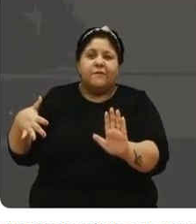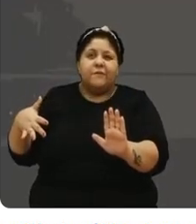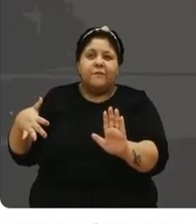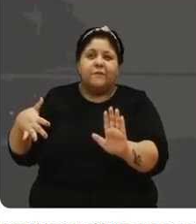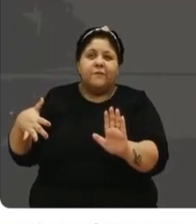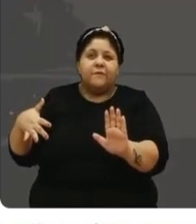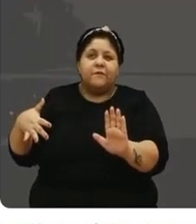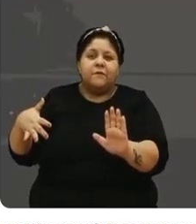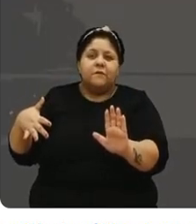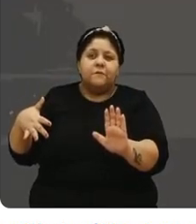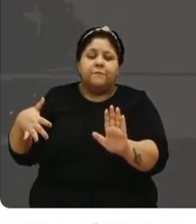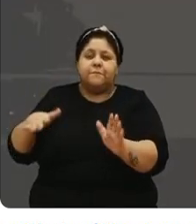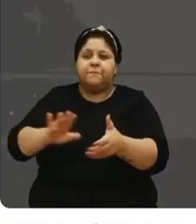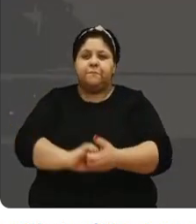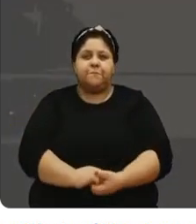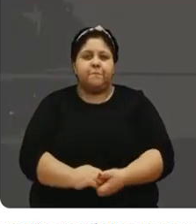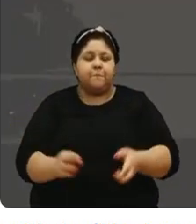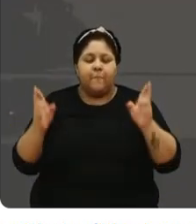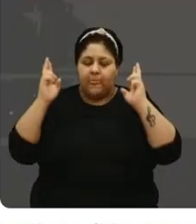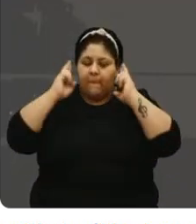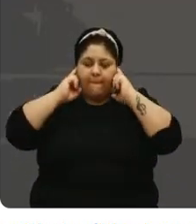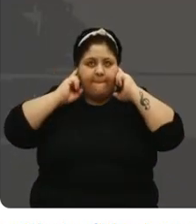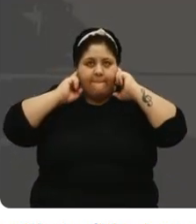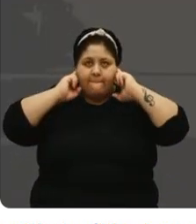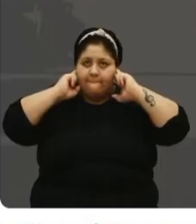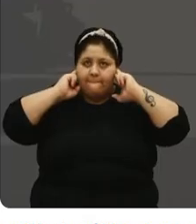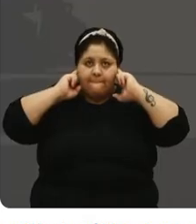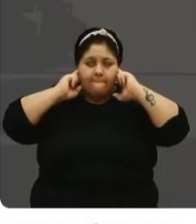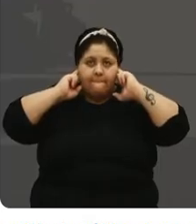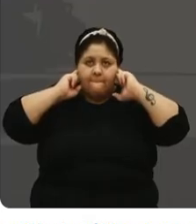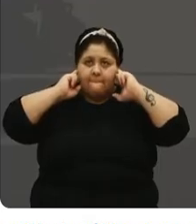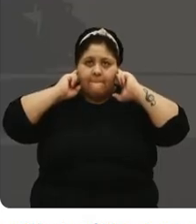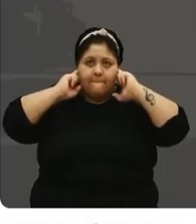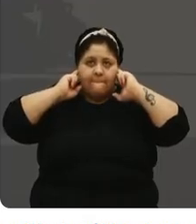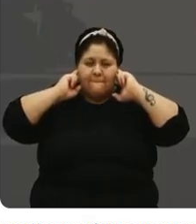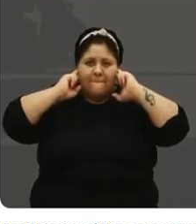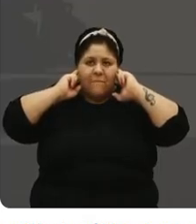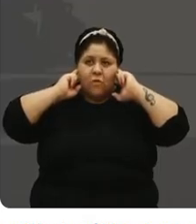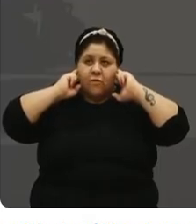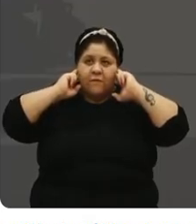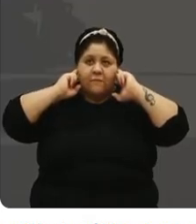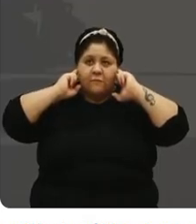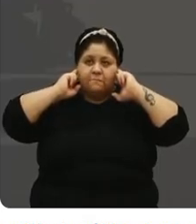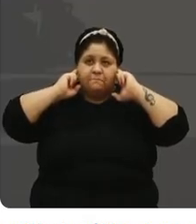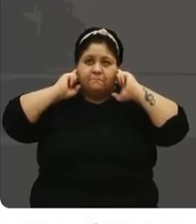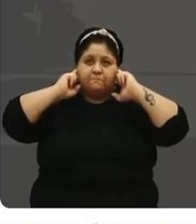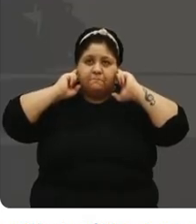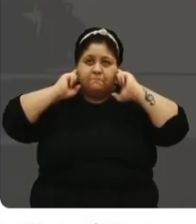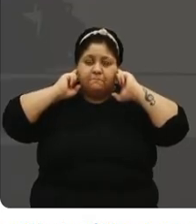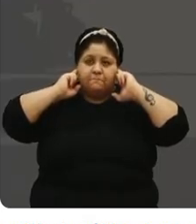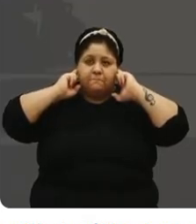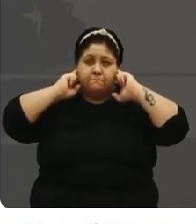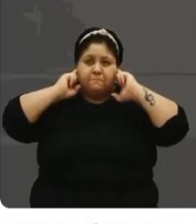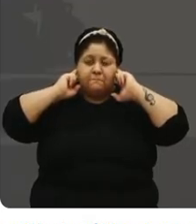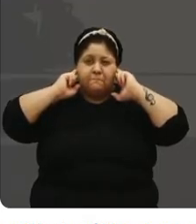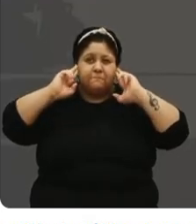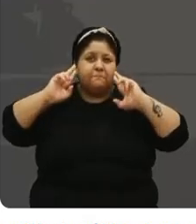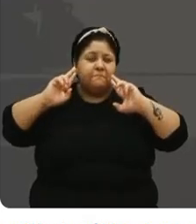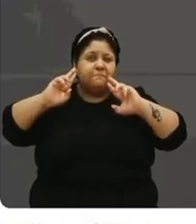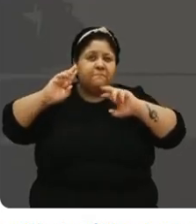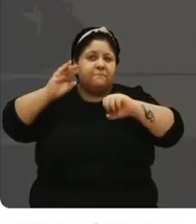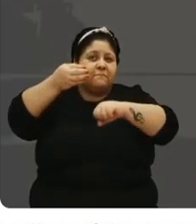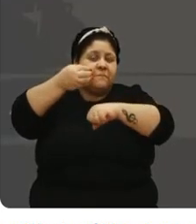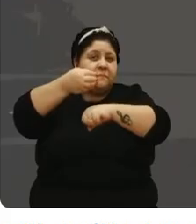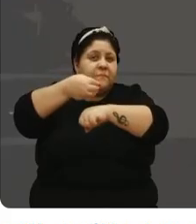um dedímero de 1,8, em alguns valores de referências vai ser 1.800. Indica